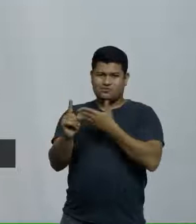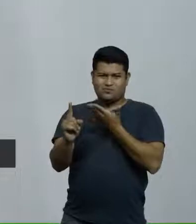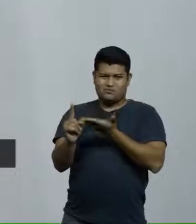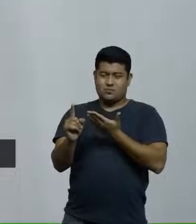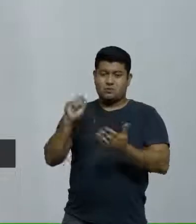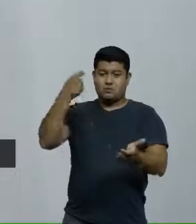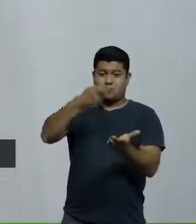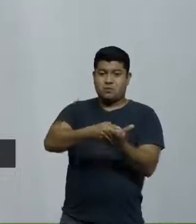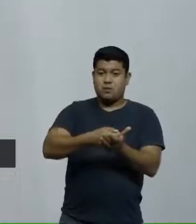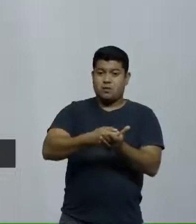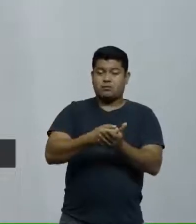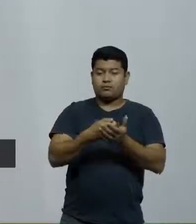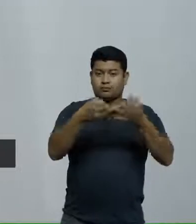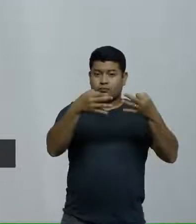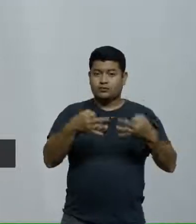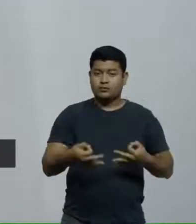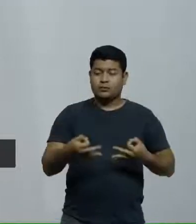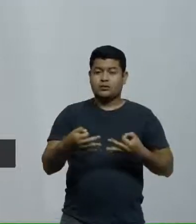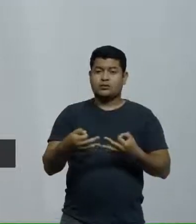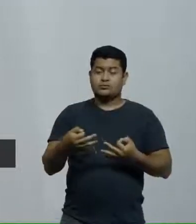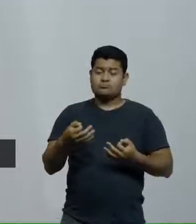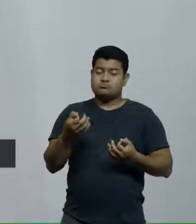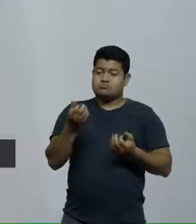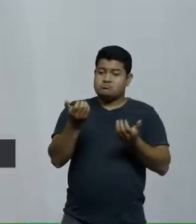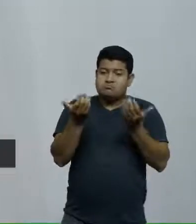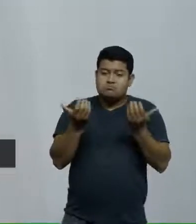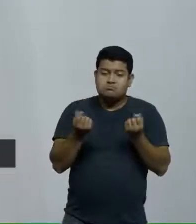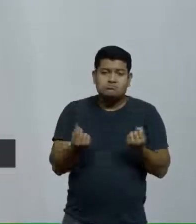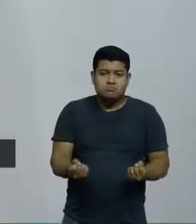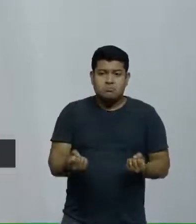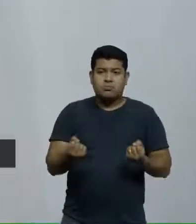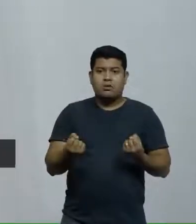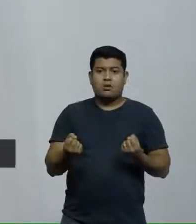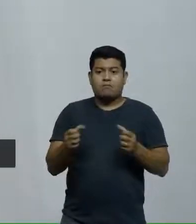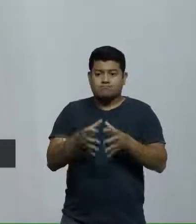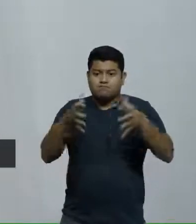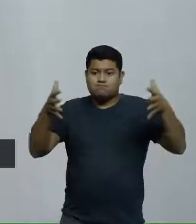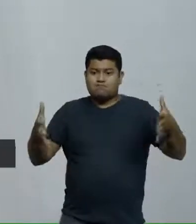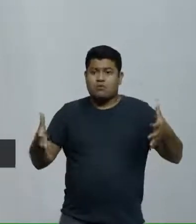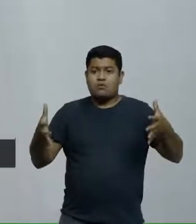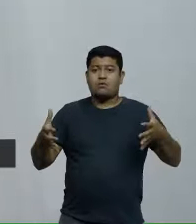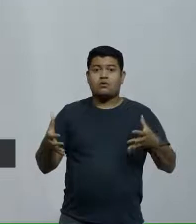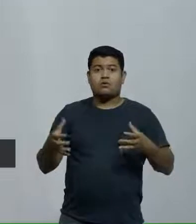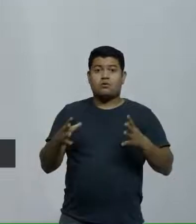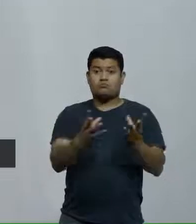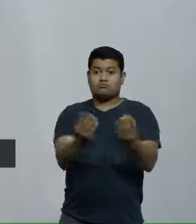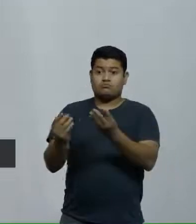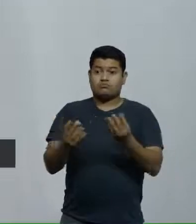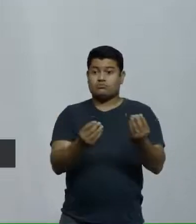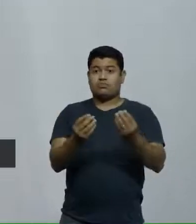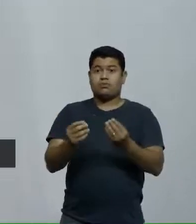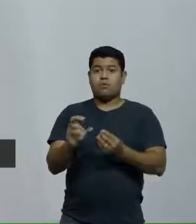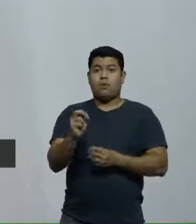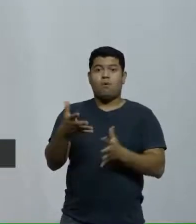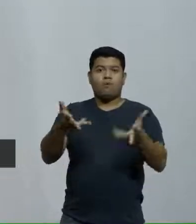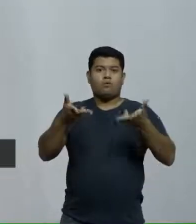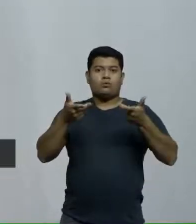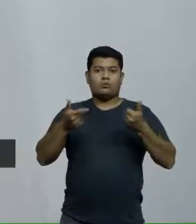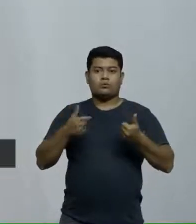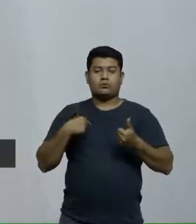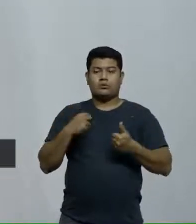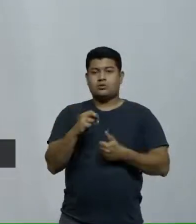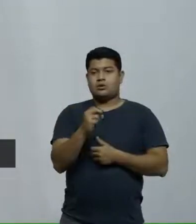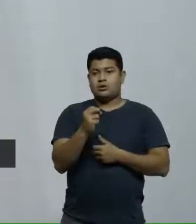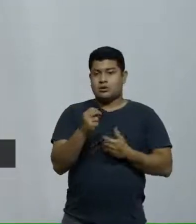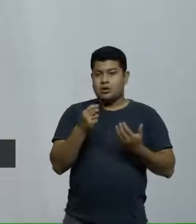comprando, seja em peso, volume, quantidade, qualidade, e que o empreendedor aqui em Santa